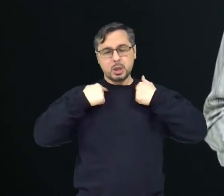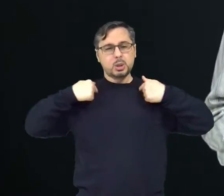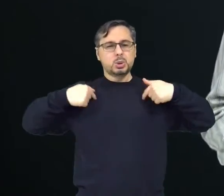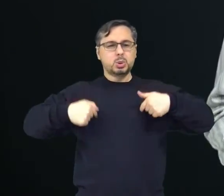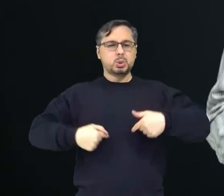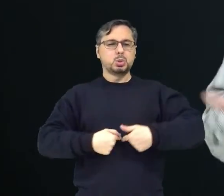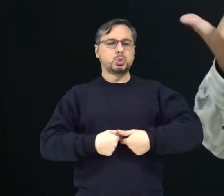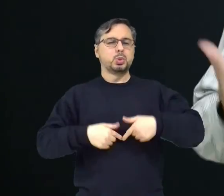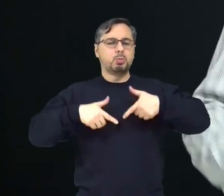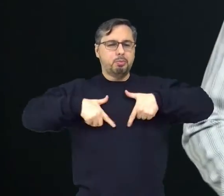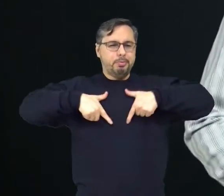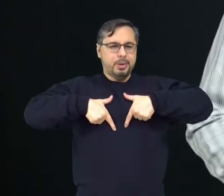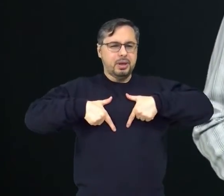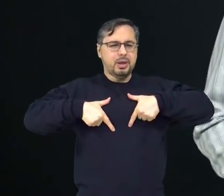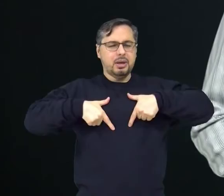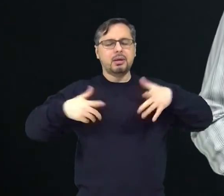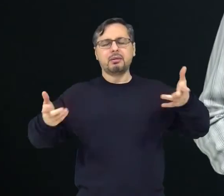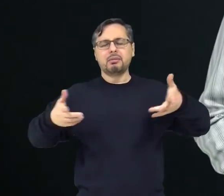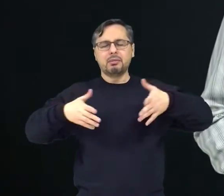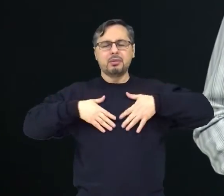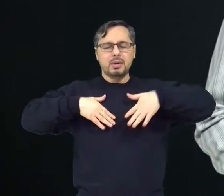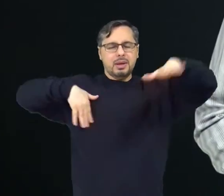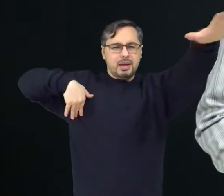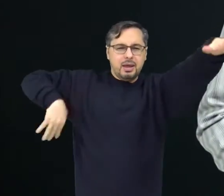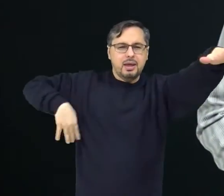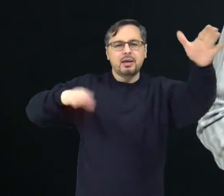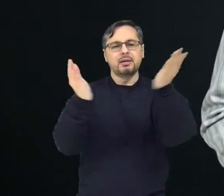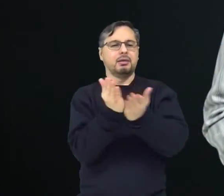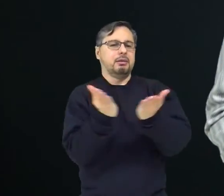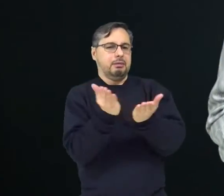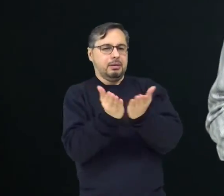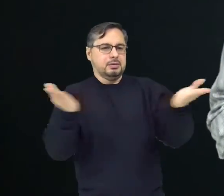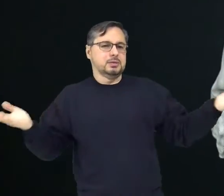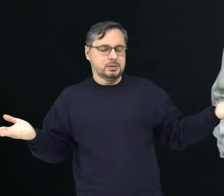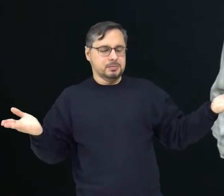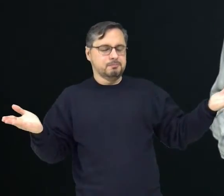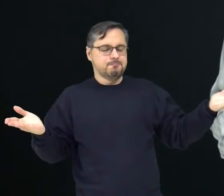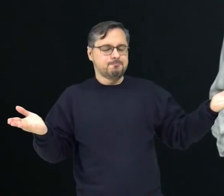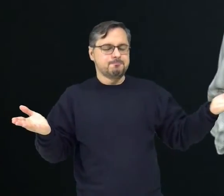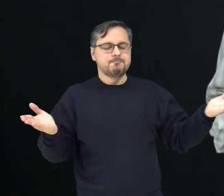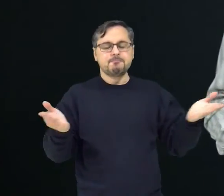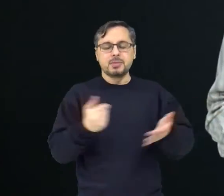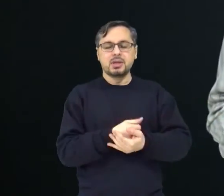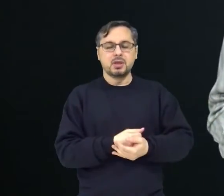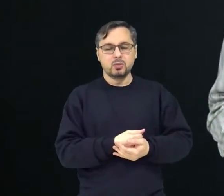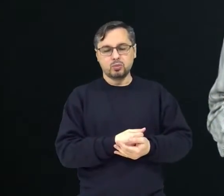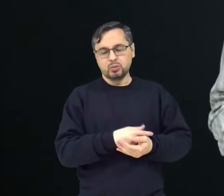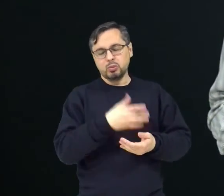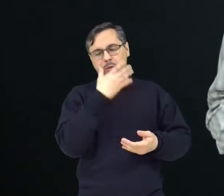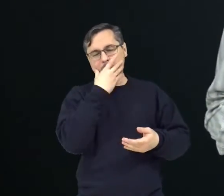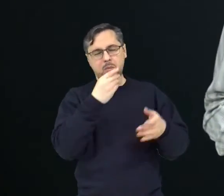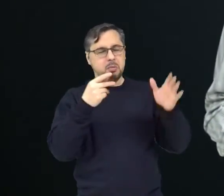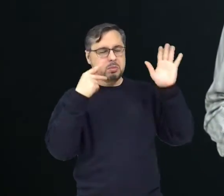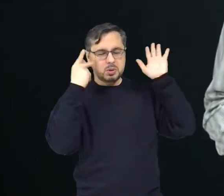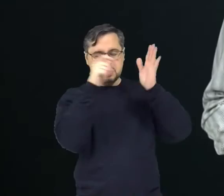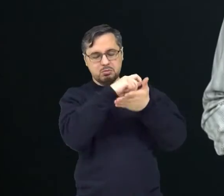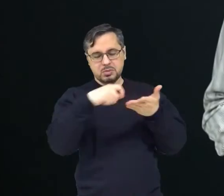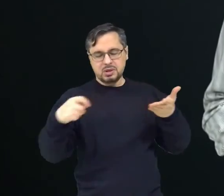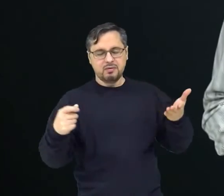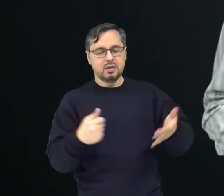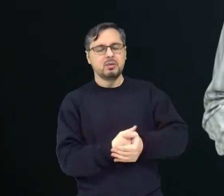Paulo Romero, o ex-diretor do Instituto Cristão de Pesquisa, quando ele escreve nos meados, final da década de